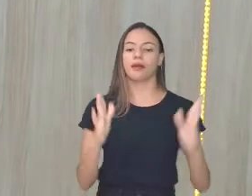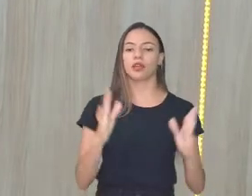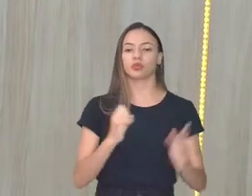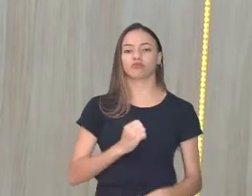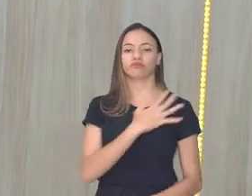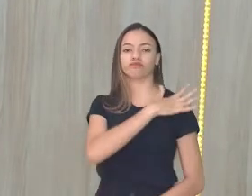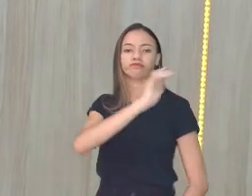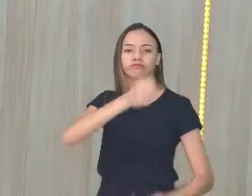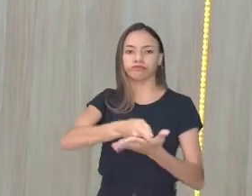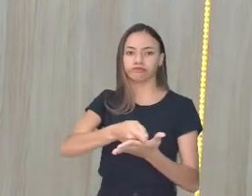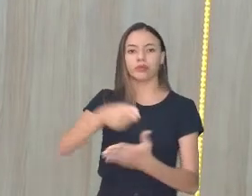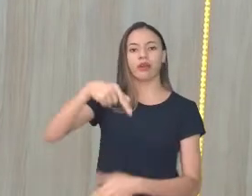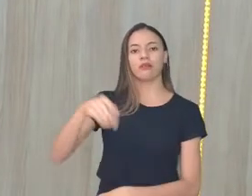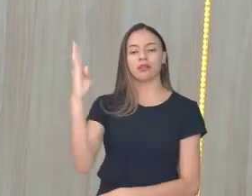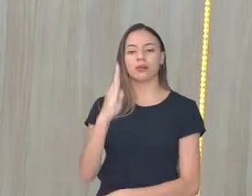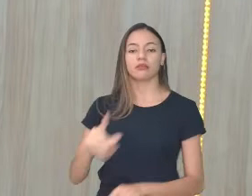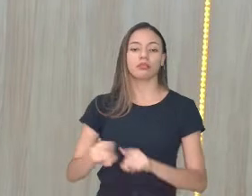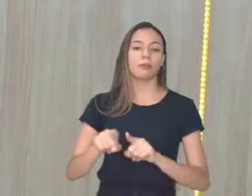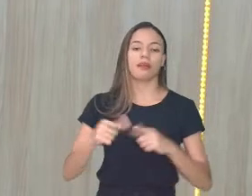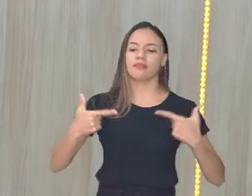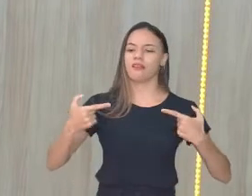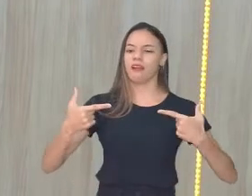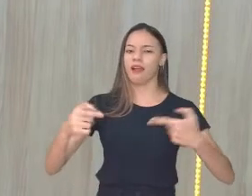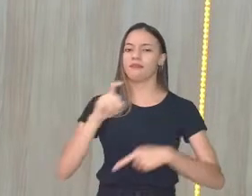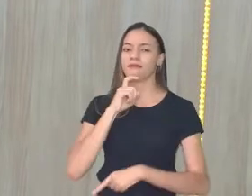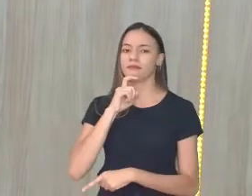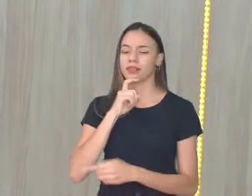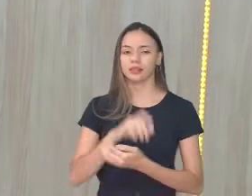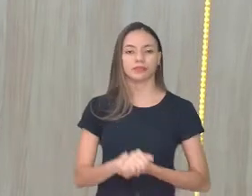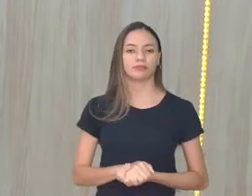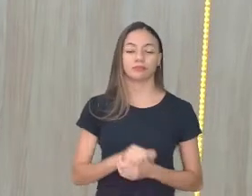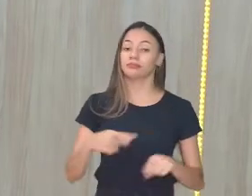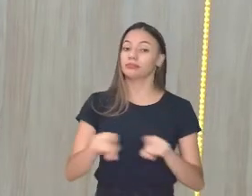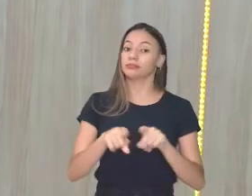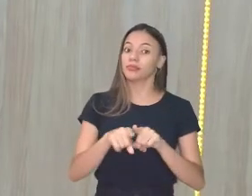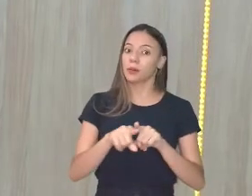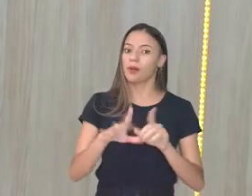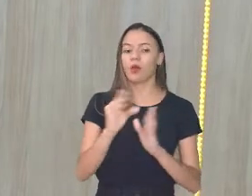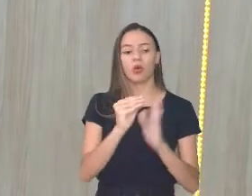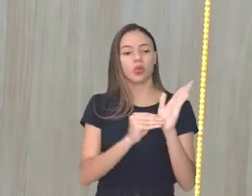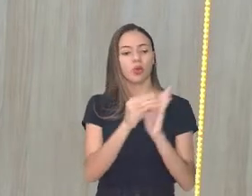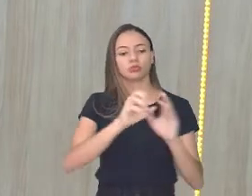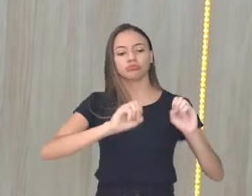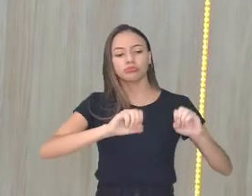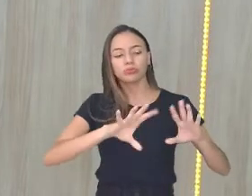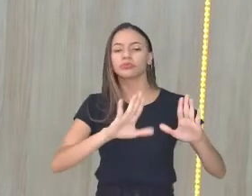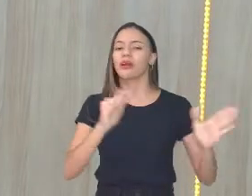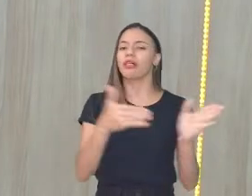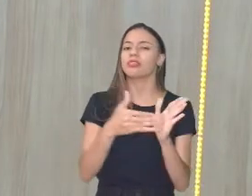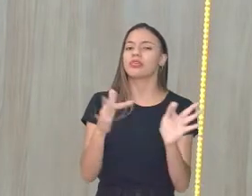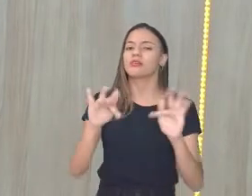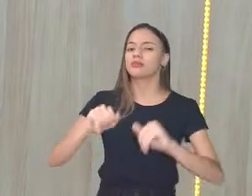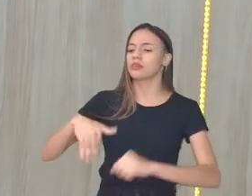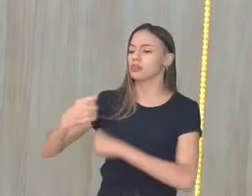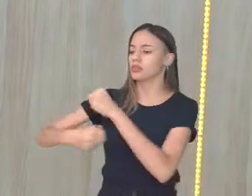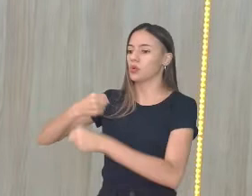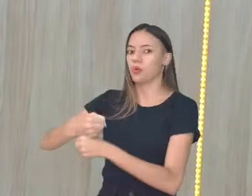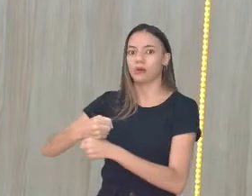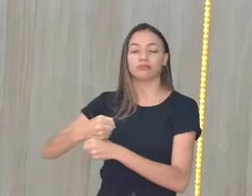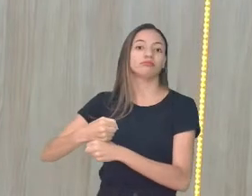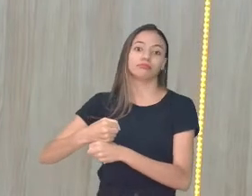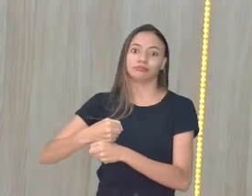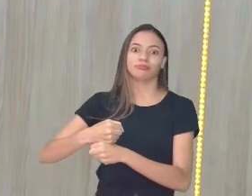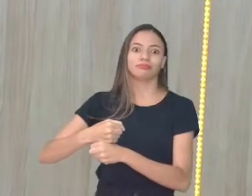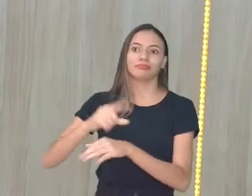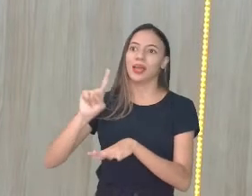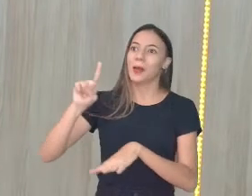Brasil e a Guerra Fria, né? E a gente vai trabalhar isso tudo até o final do ano. Então são cenas, né,